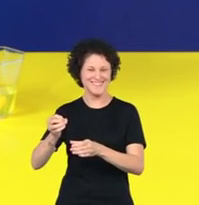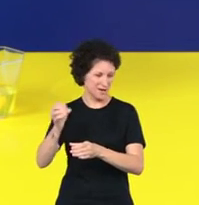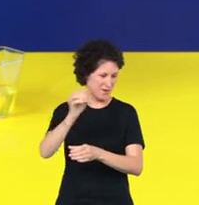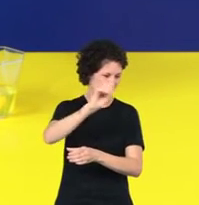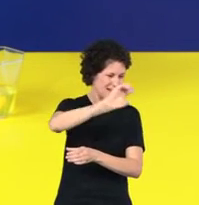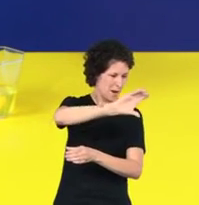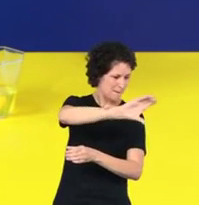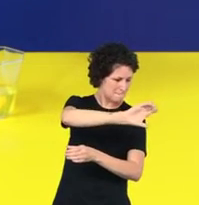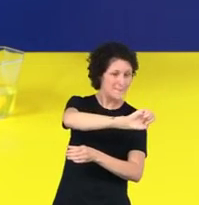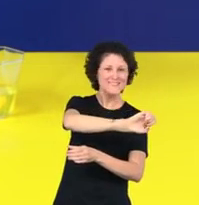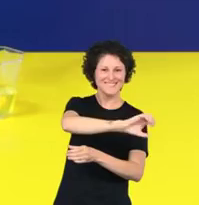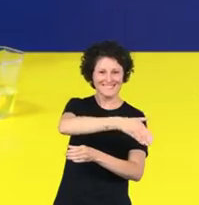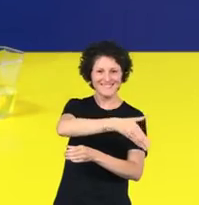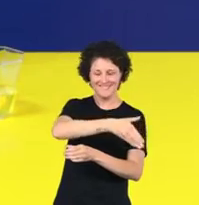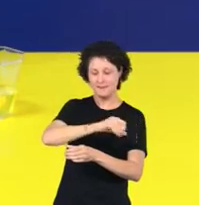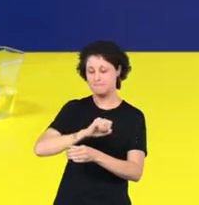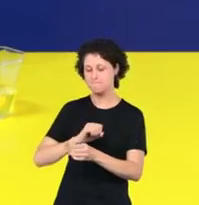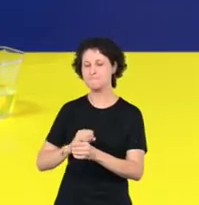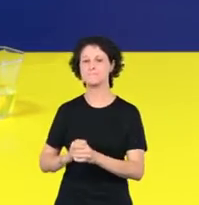clara. Bacana, não é mesmo?